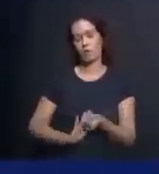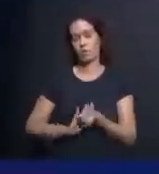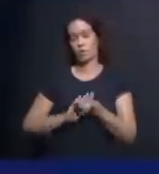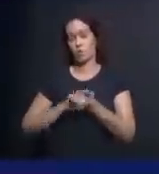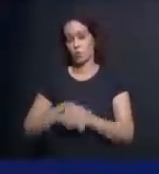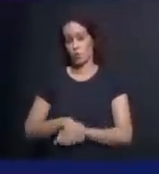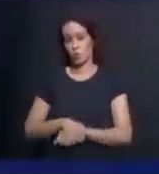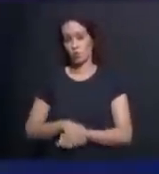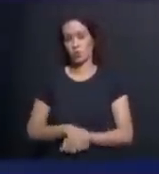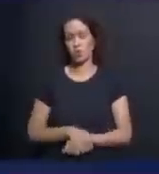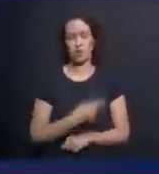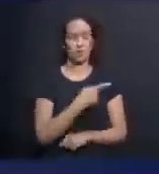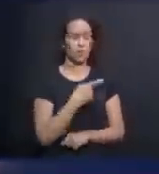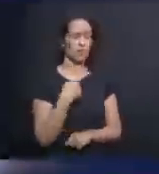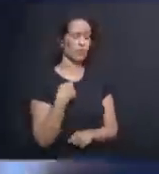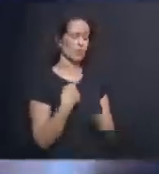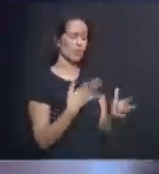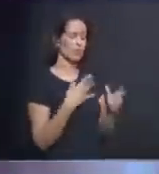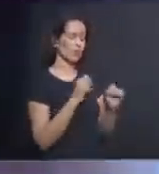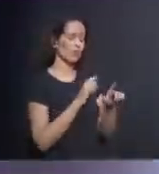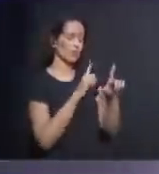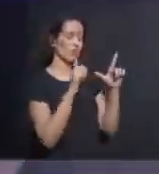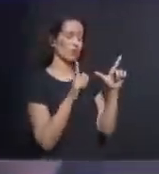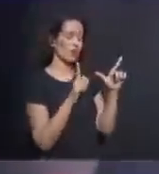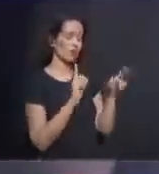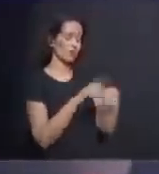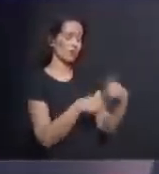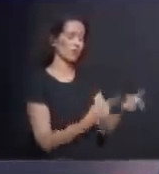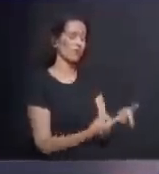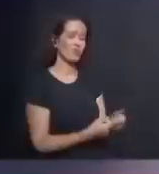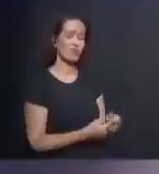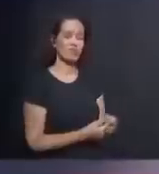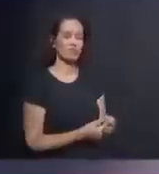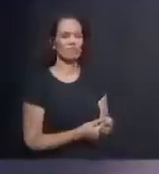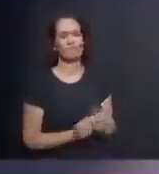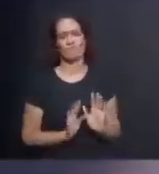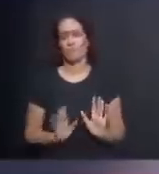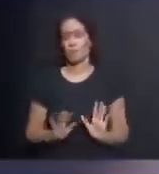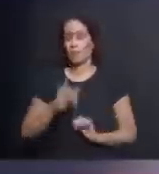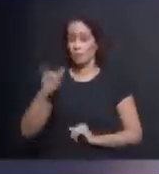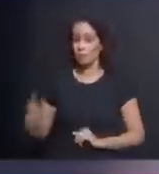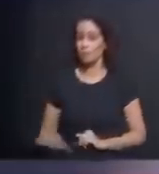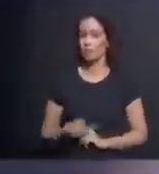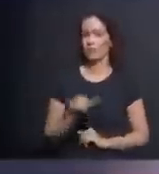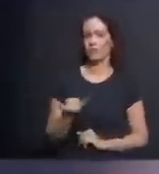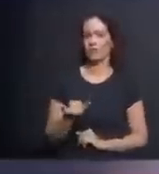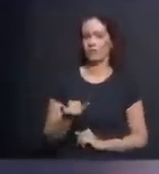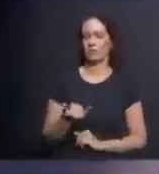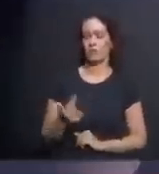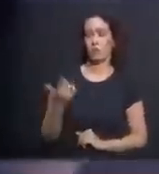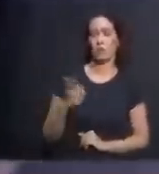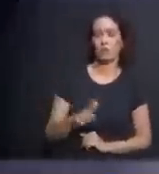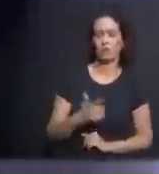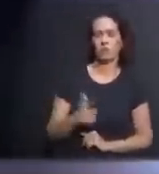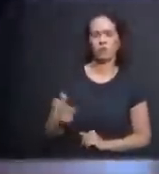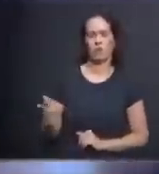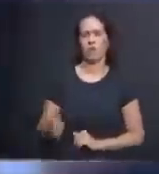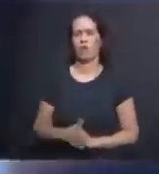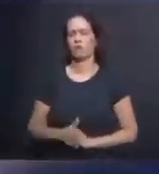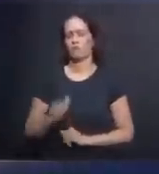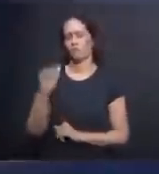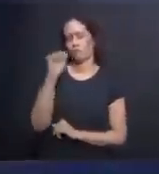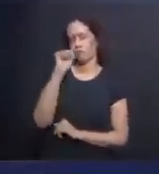Ah, não, pastor, se eu quero acordar mais tarde. Não vai ter outro. Você conseguiu entender que não vai ter outro? Então toma Red Bull com café,